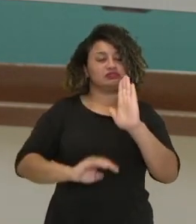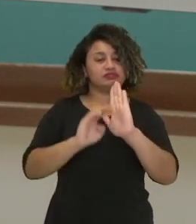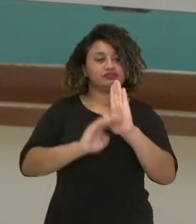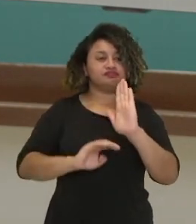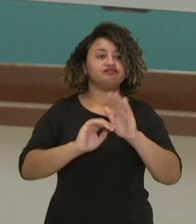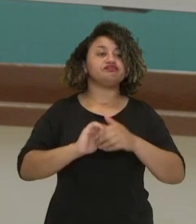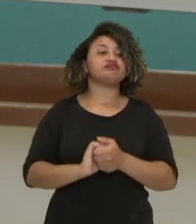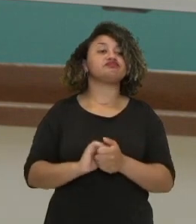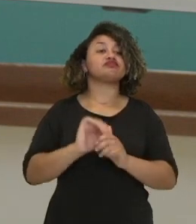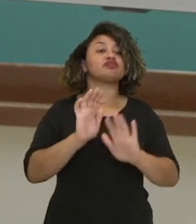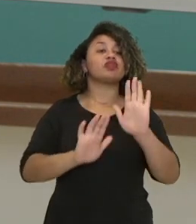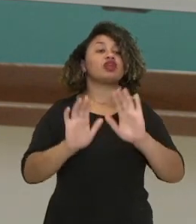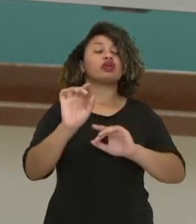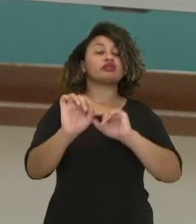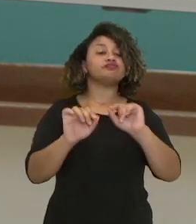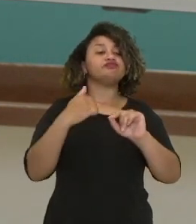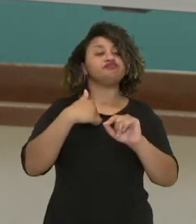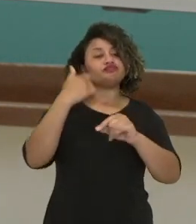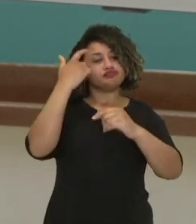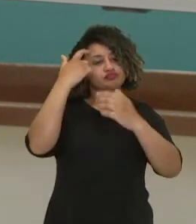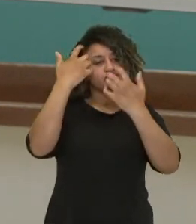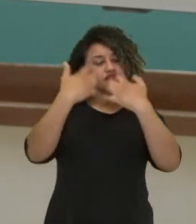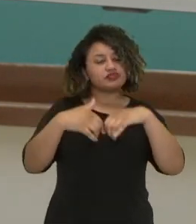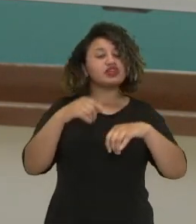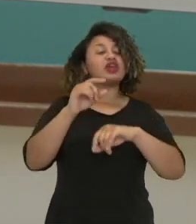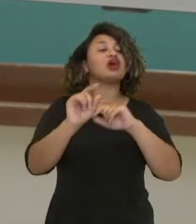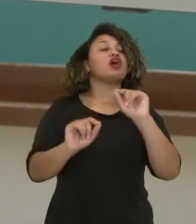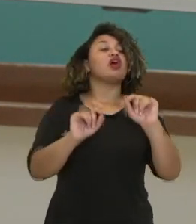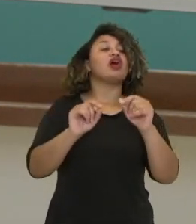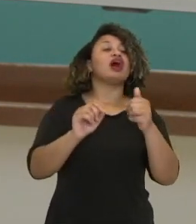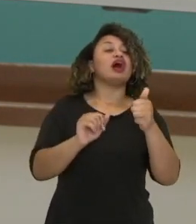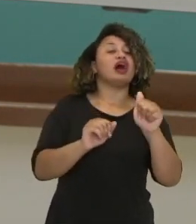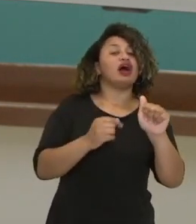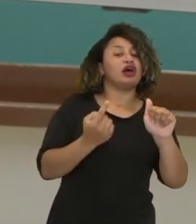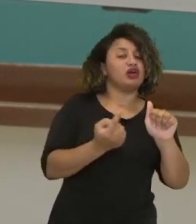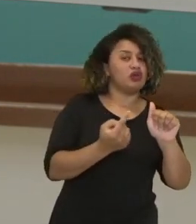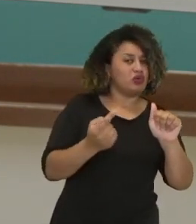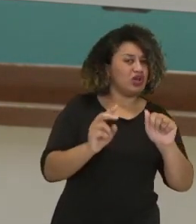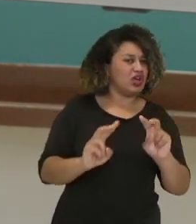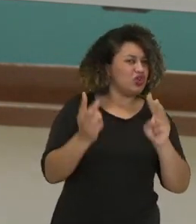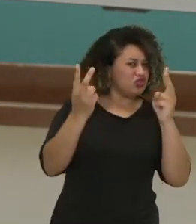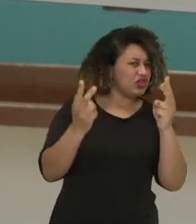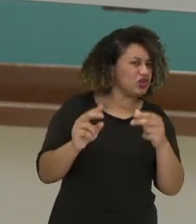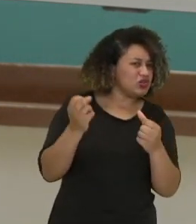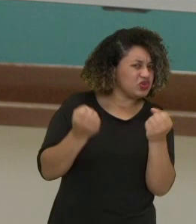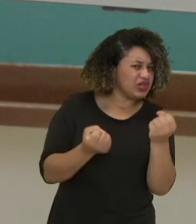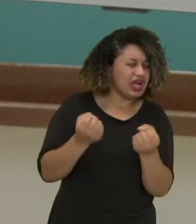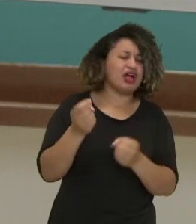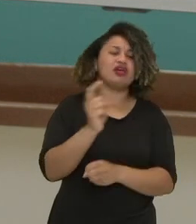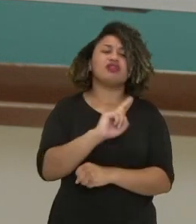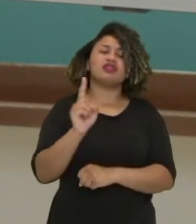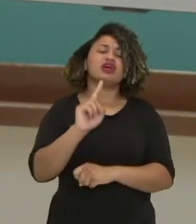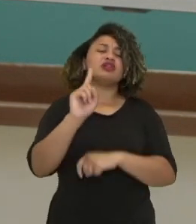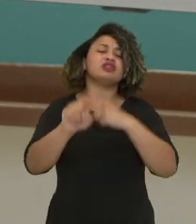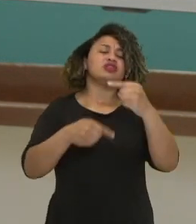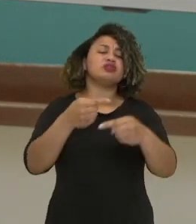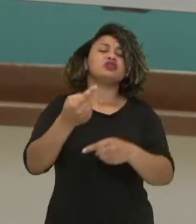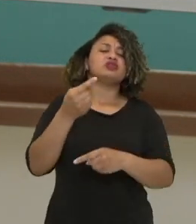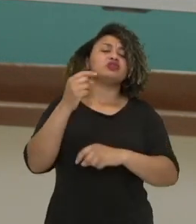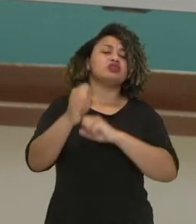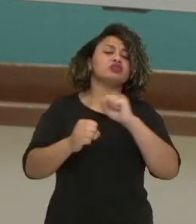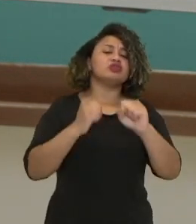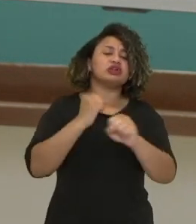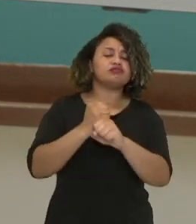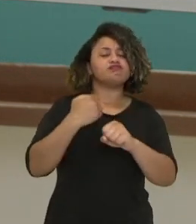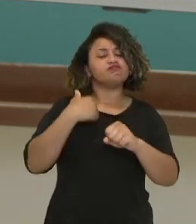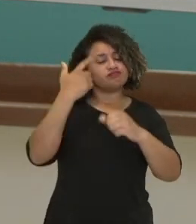O cuidado, pessoal, era sempre pensar em quem é o A1. É o valor do carro novo? Não, é após um ano,